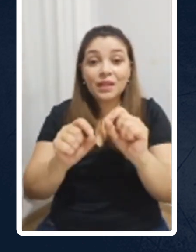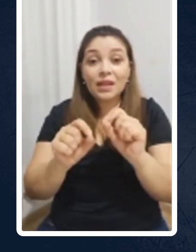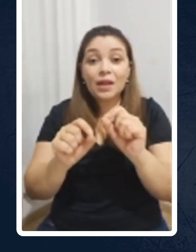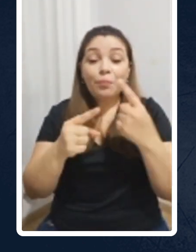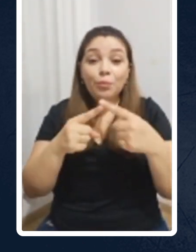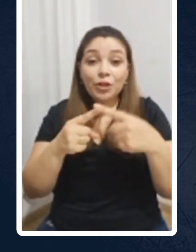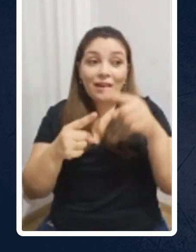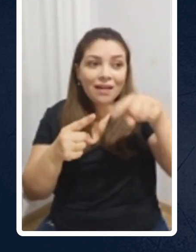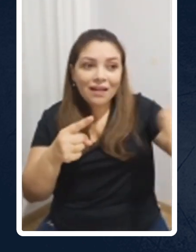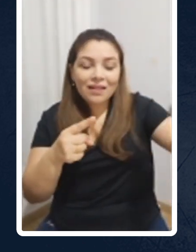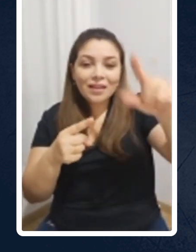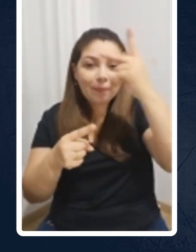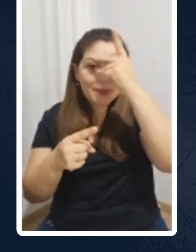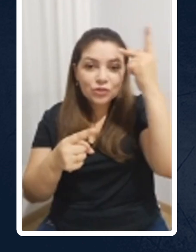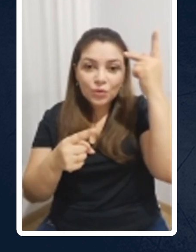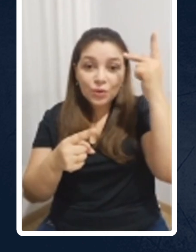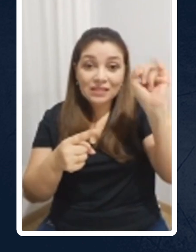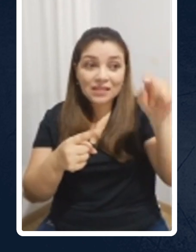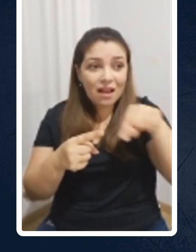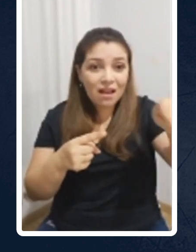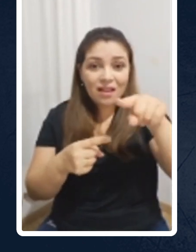desconhece. E você tem que ter